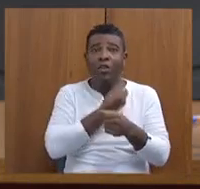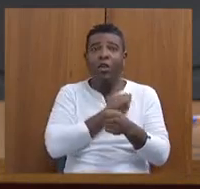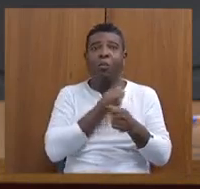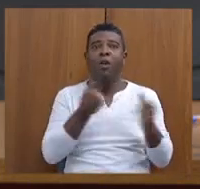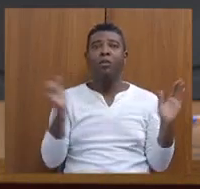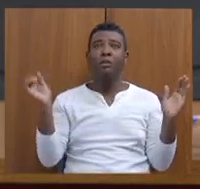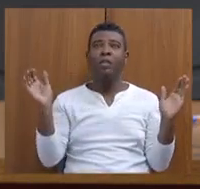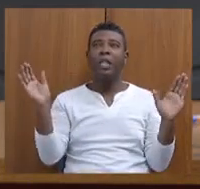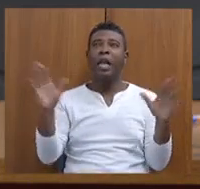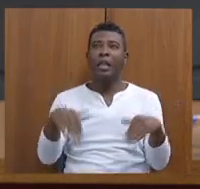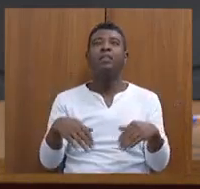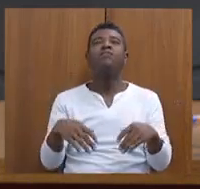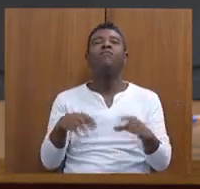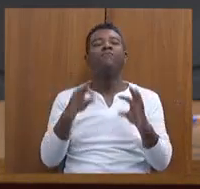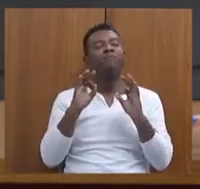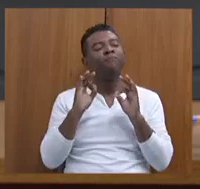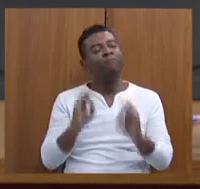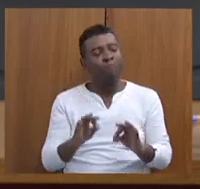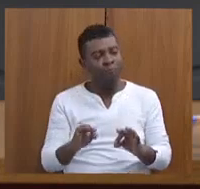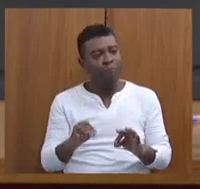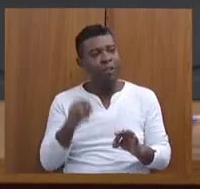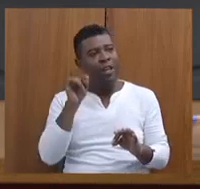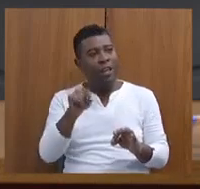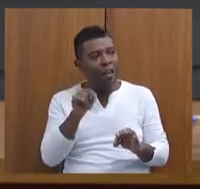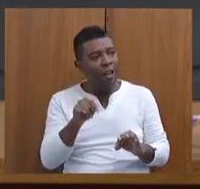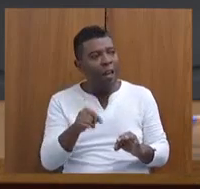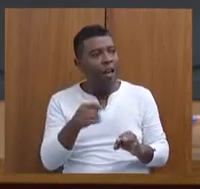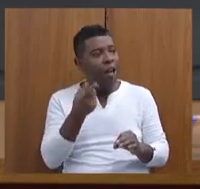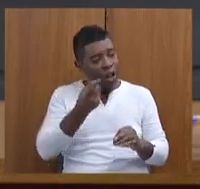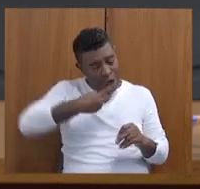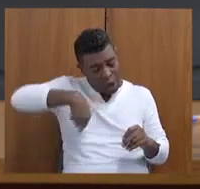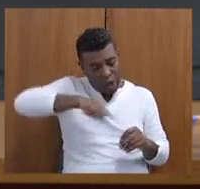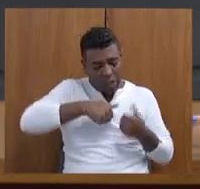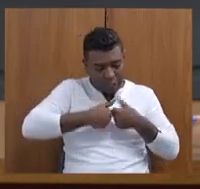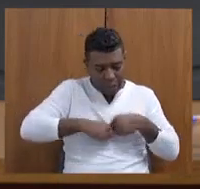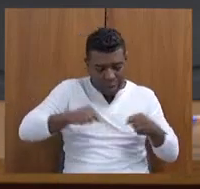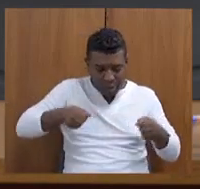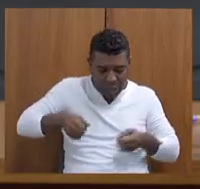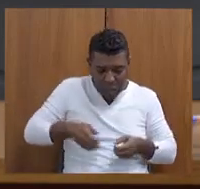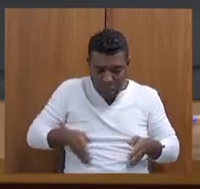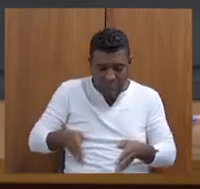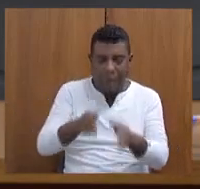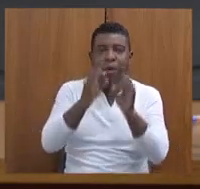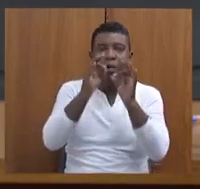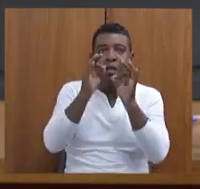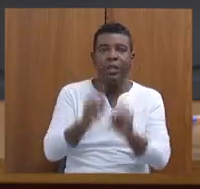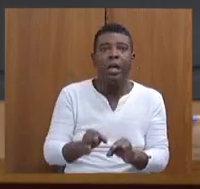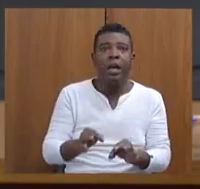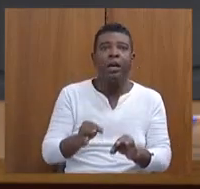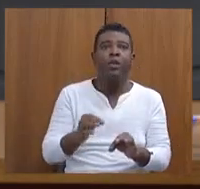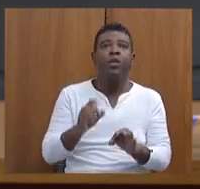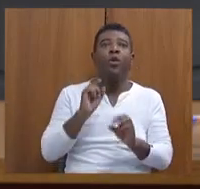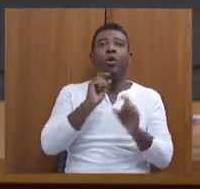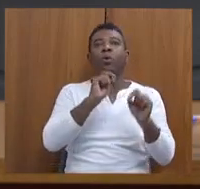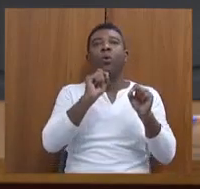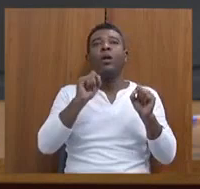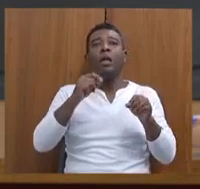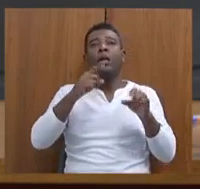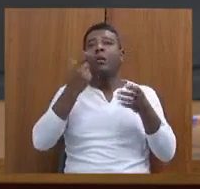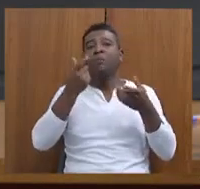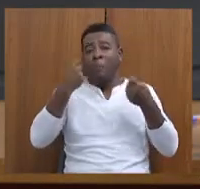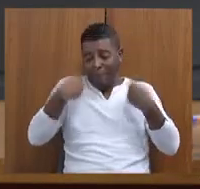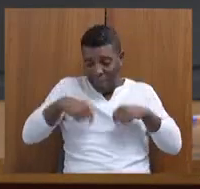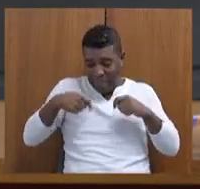certeza de que sim de fato nós estamos trilhando o caminho certo e no que depender de nós dessa casa